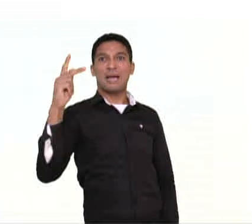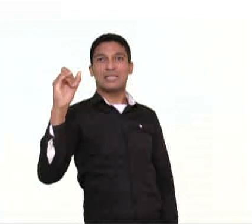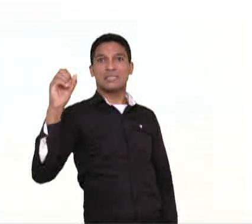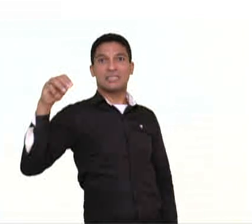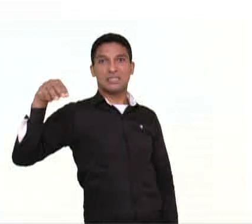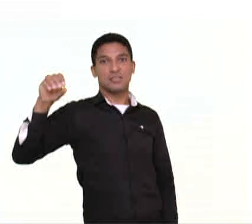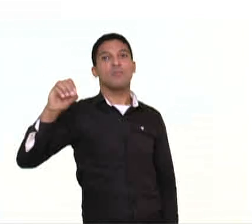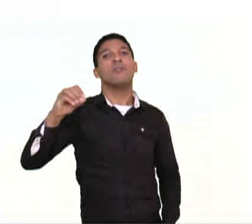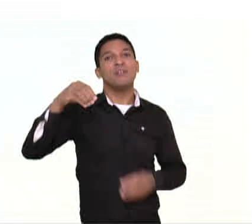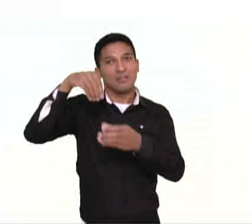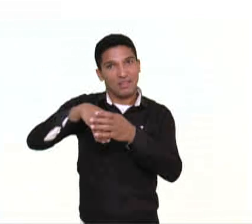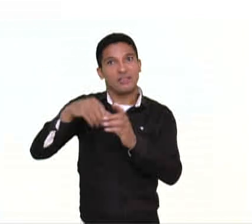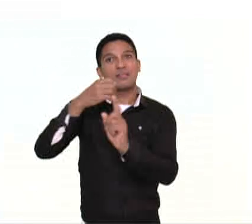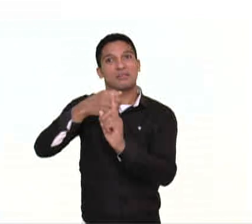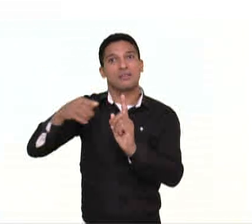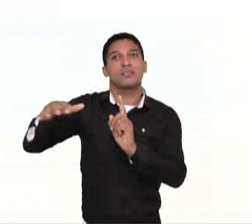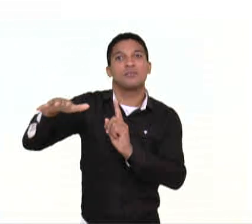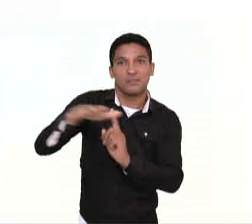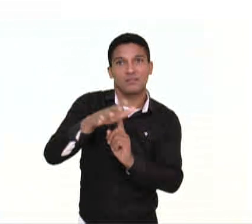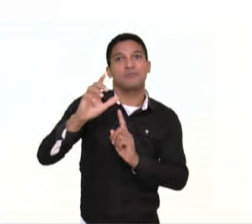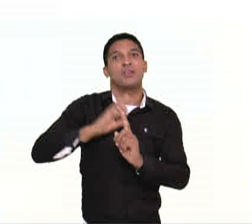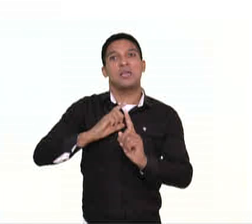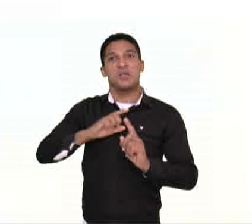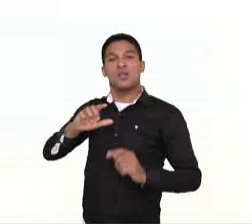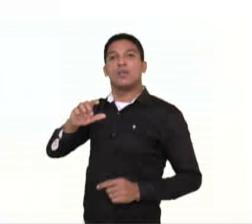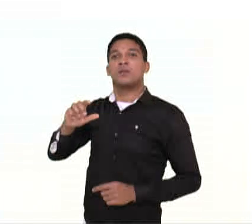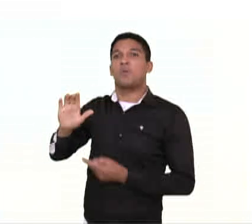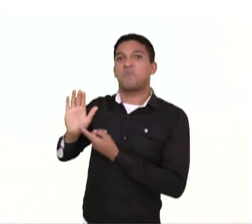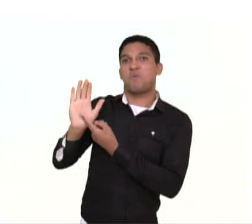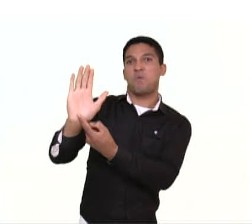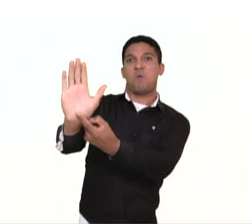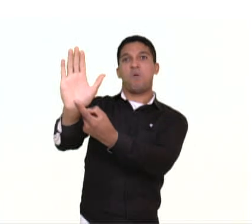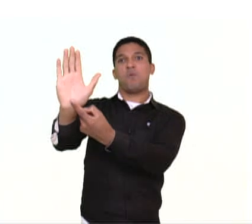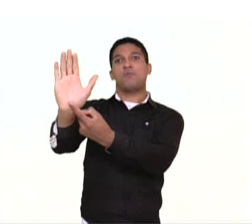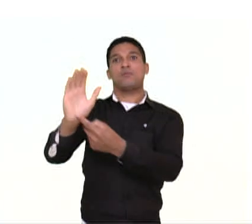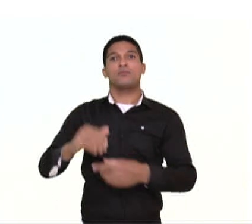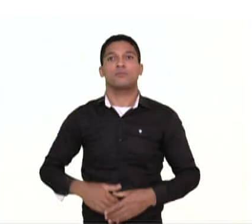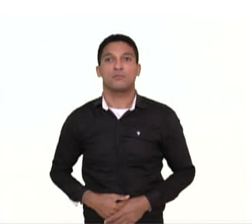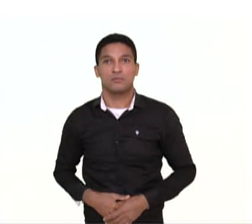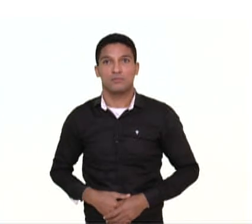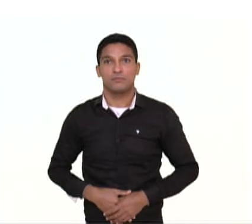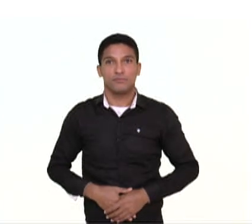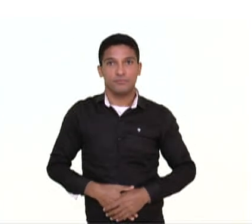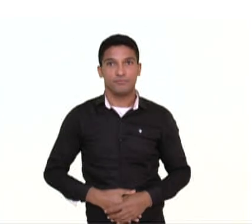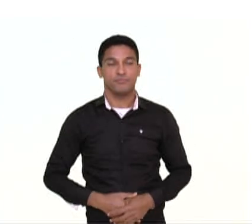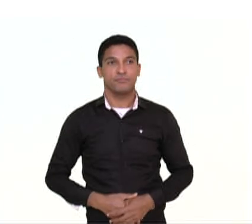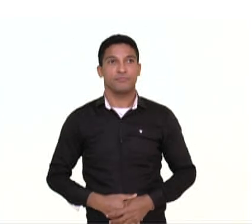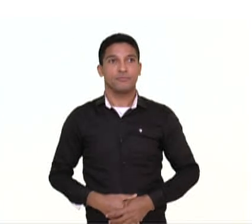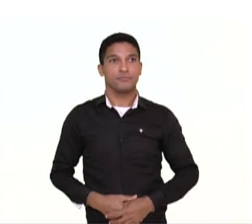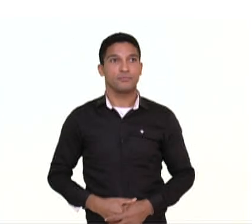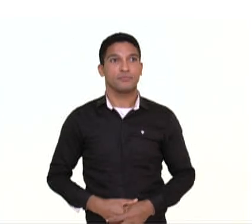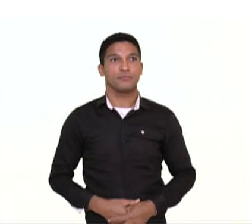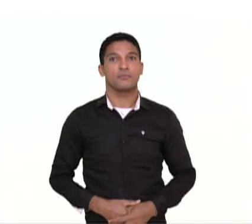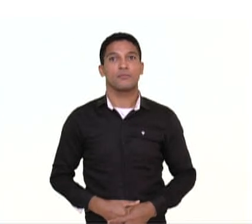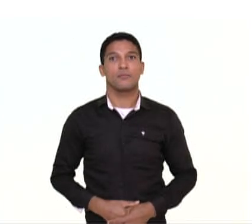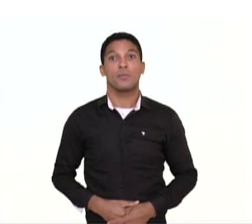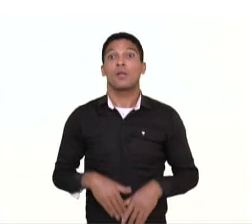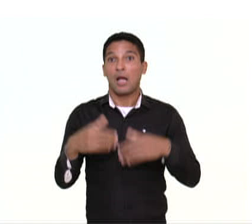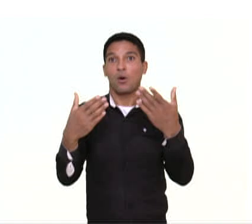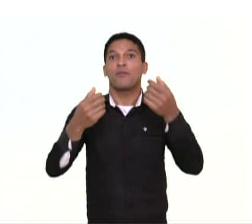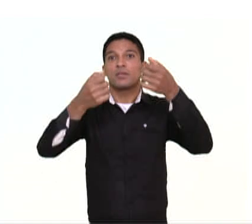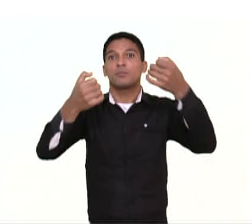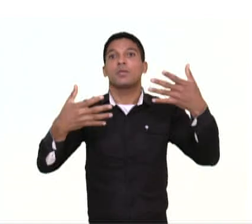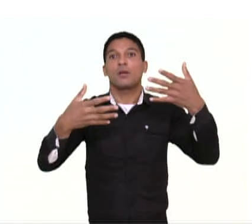é demonstrado em atitudes cotidianas. Beleza? Pessoal, olha só, agora a gente tem aqui uma definição para vocês